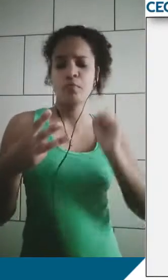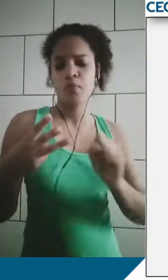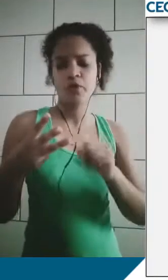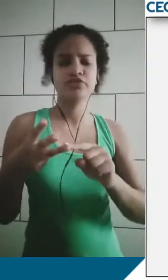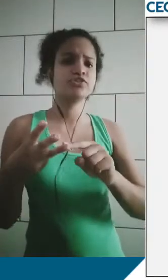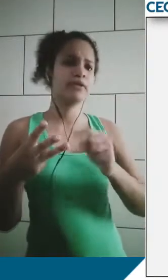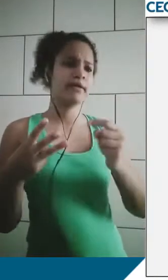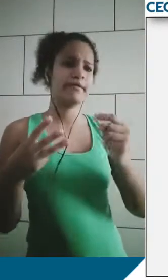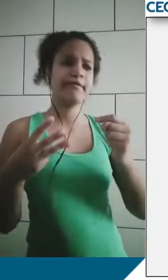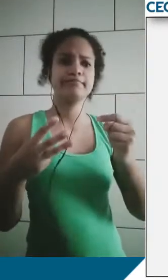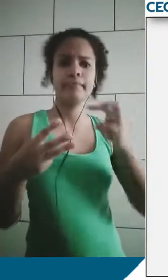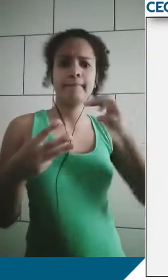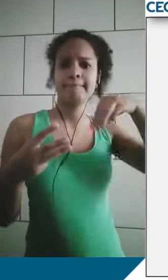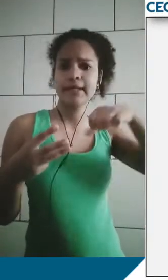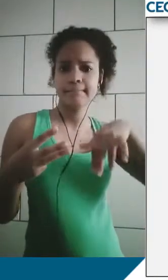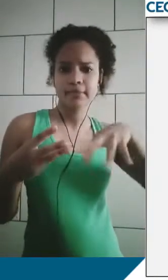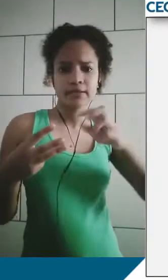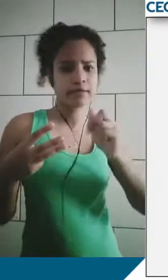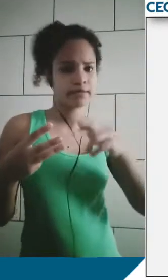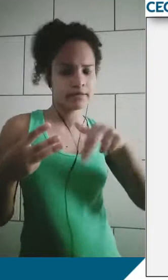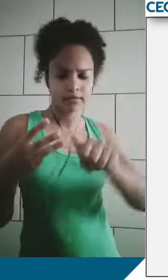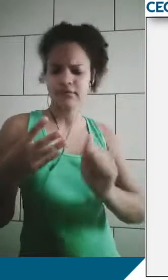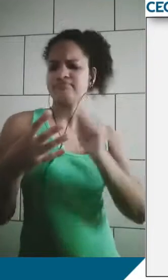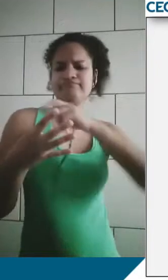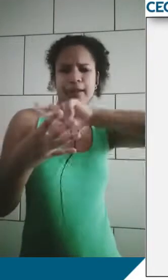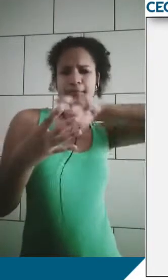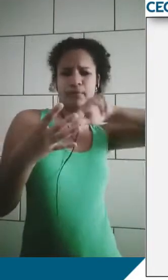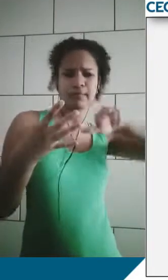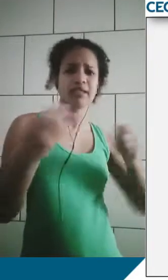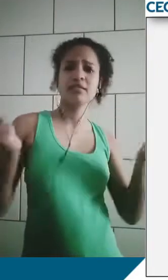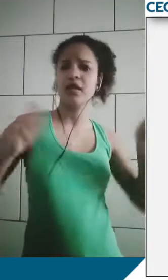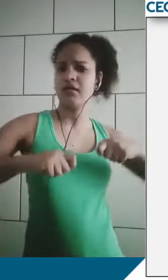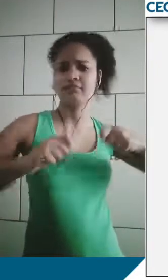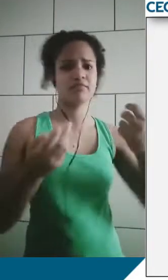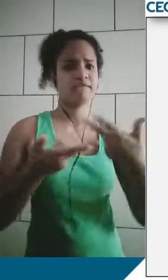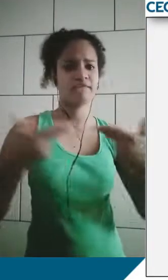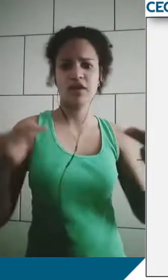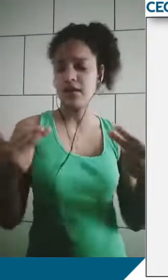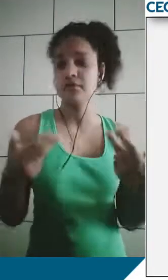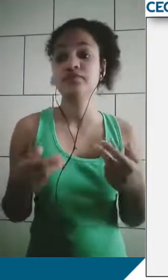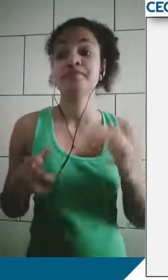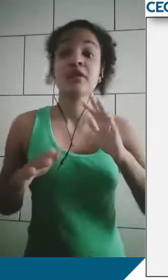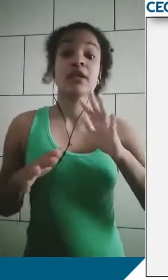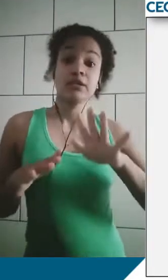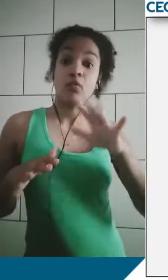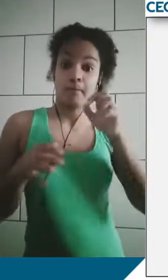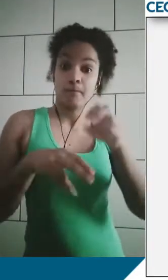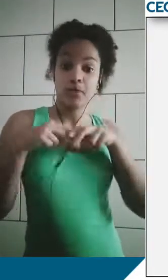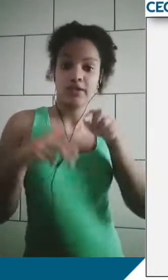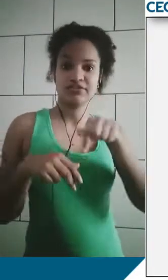a entrada e saída de substâncias da célula. Podem ter inúmeras funções. E dessa maneira, basicamente,